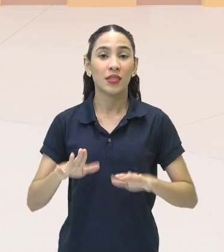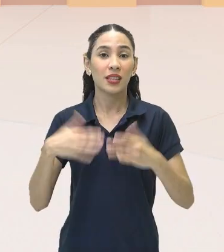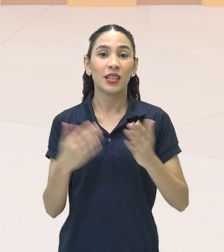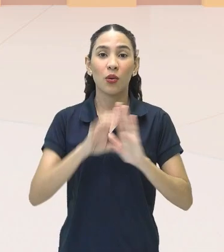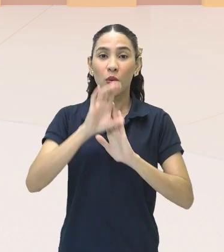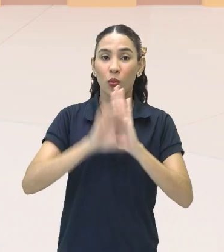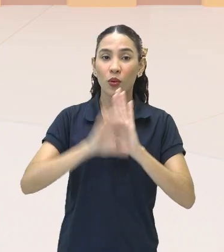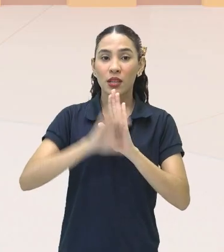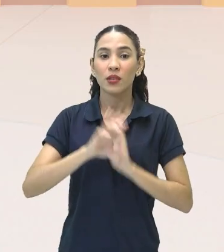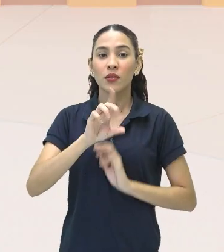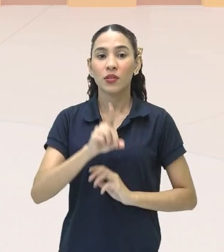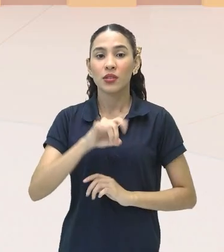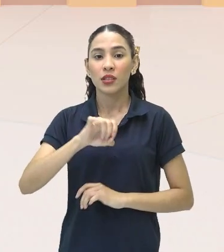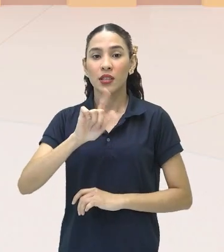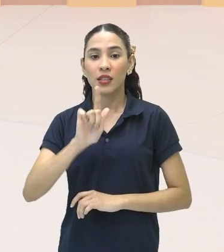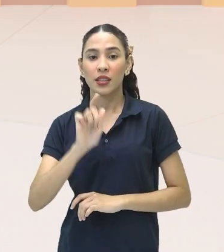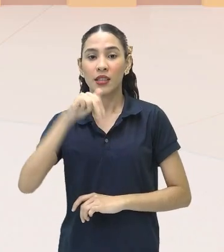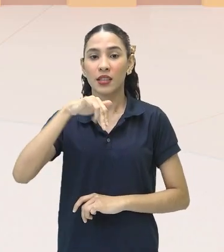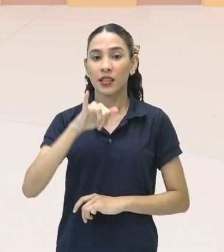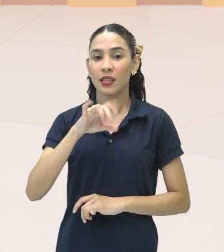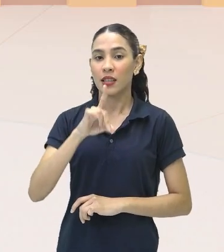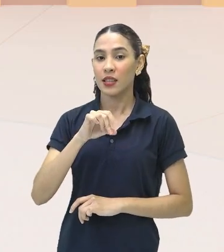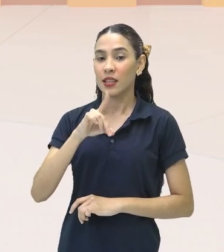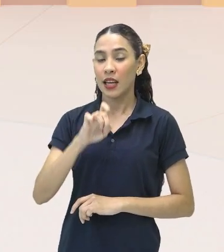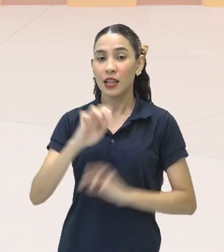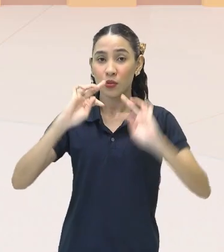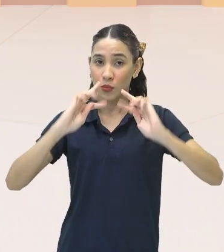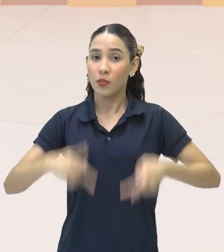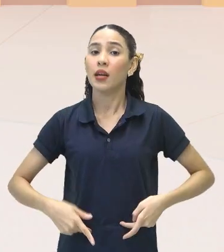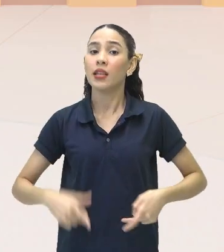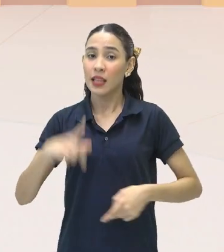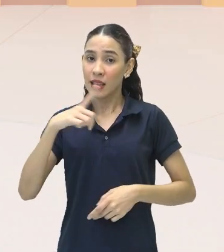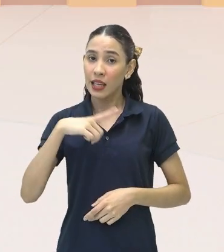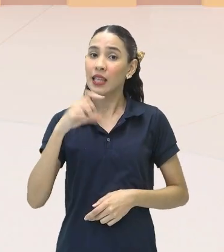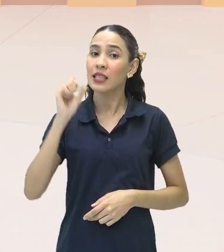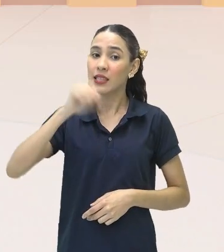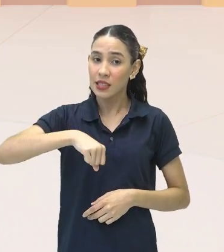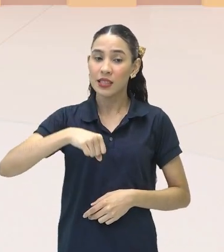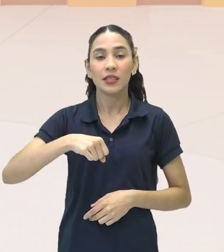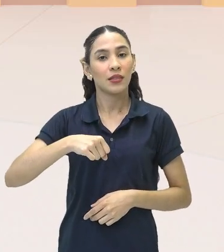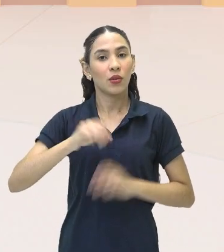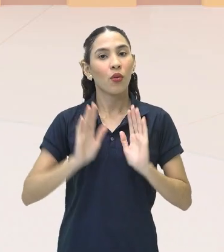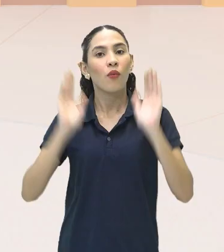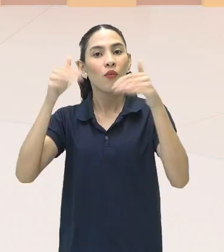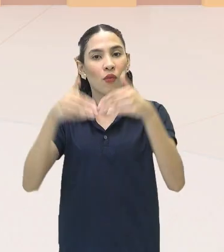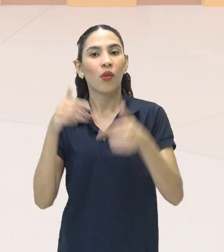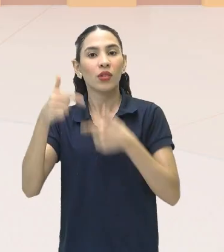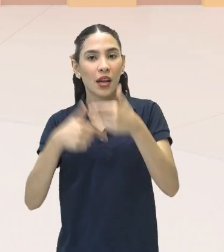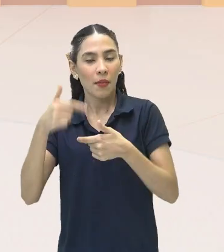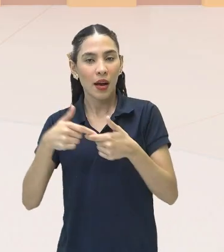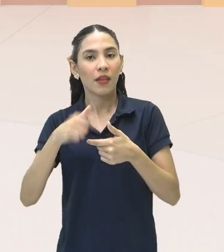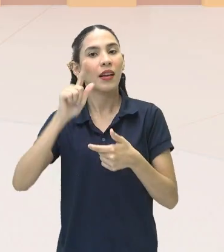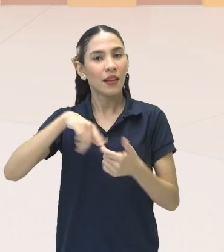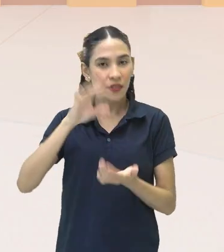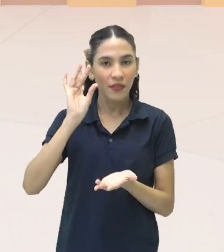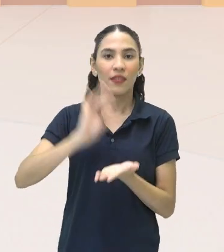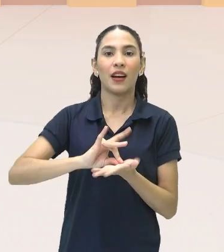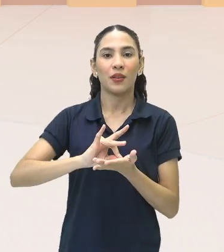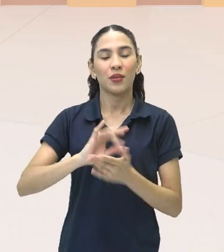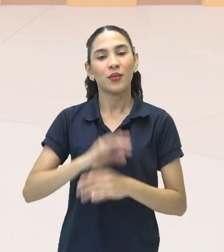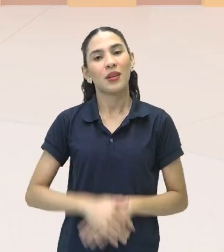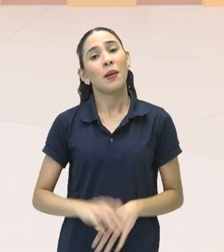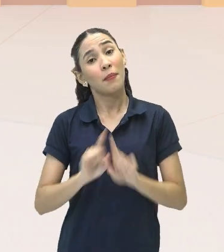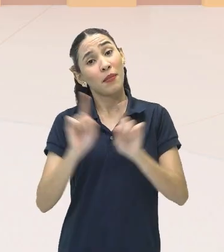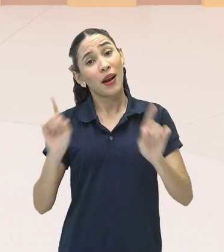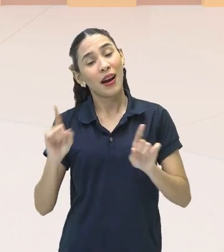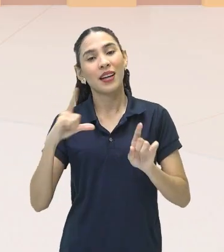de dignidade humana, ele se forma, sim, no e pelo trabalho. Essa afirmativa, ela é verdadeira, mas